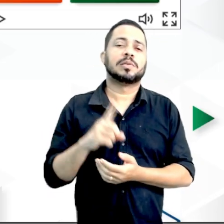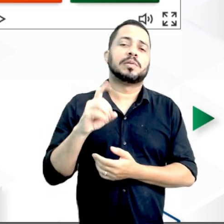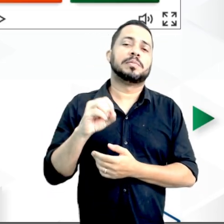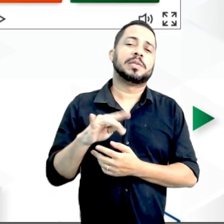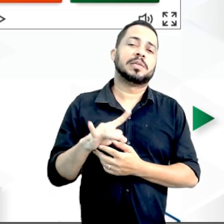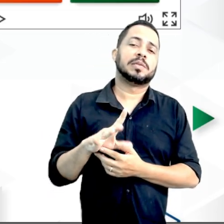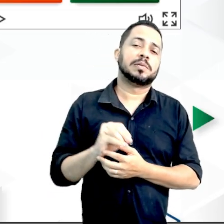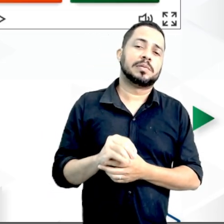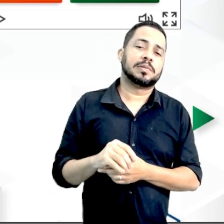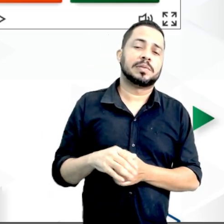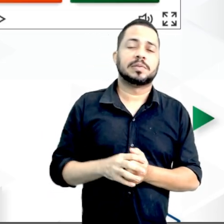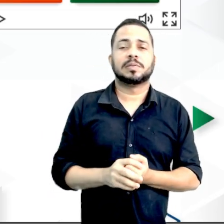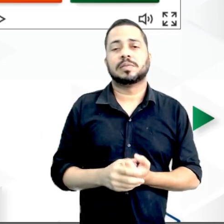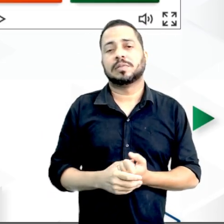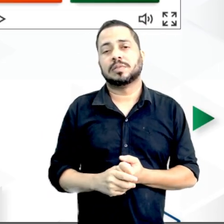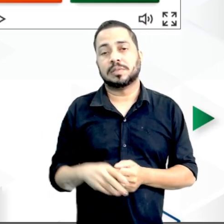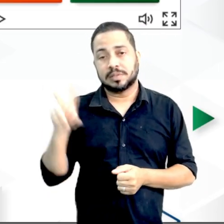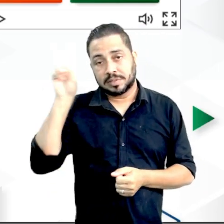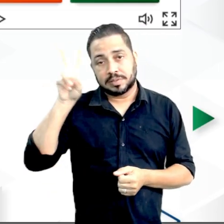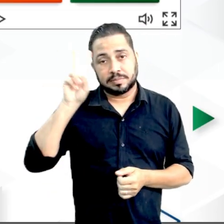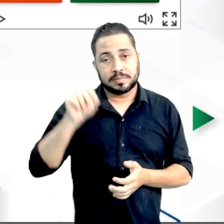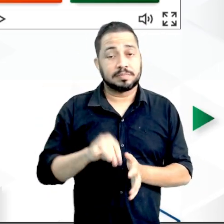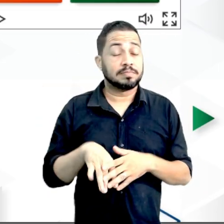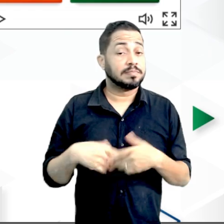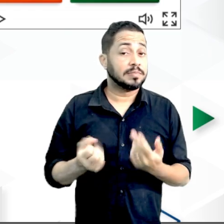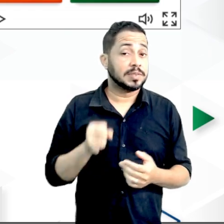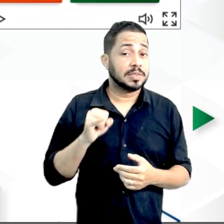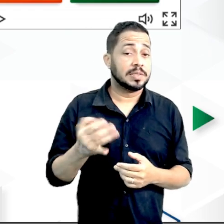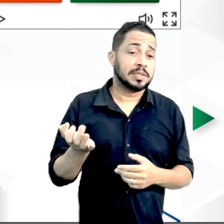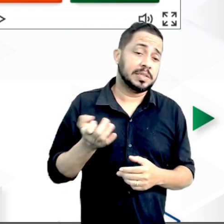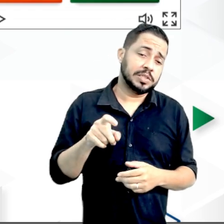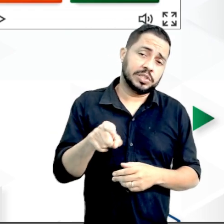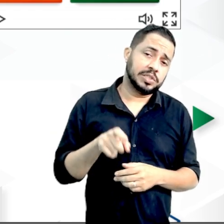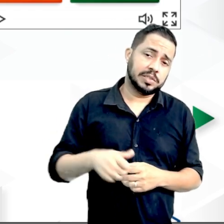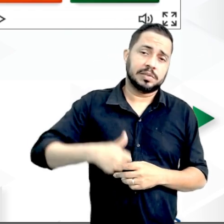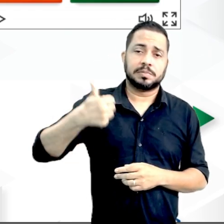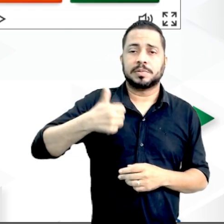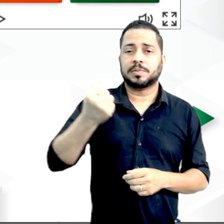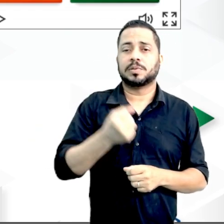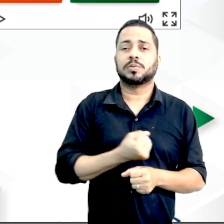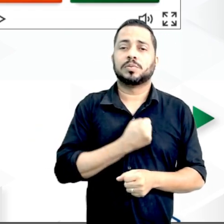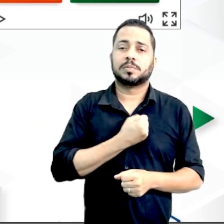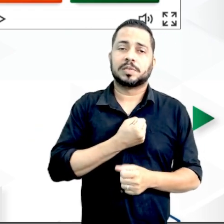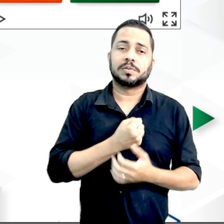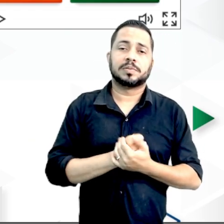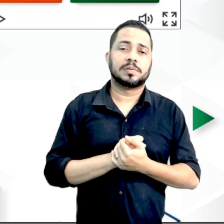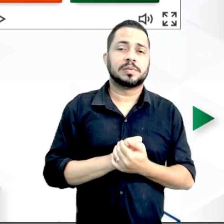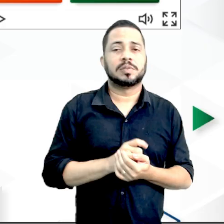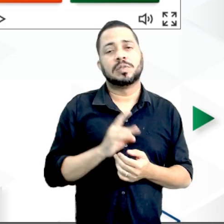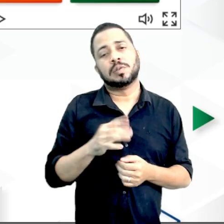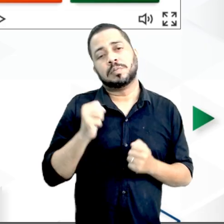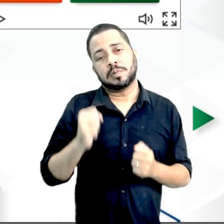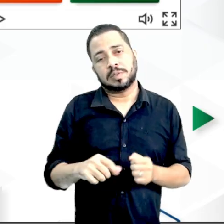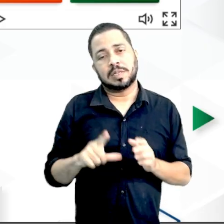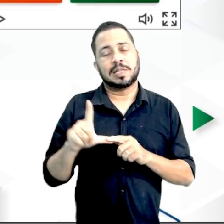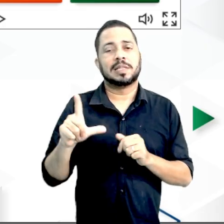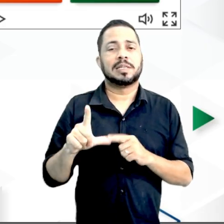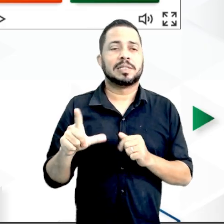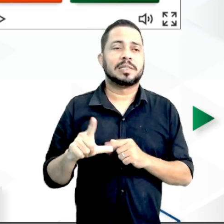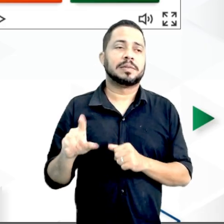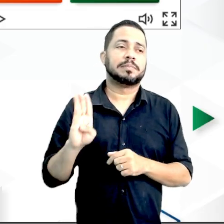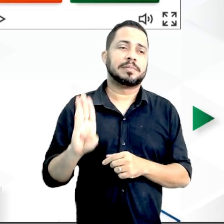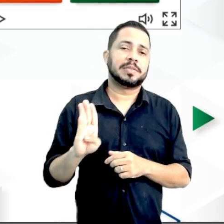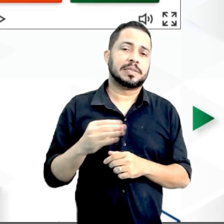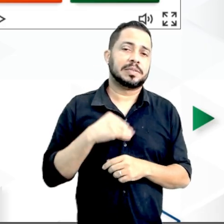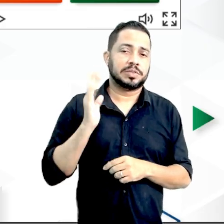imagem. Abscissas ordenadas, lembra disso? Então, se ele quer x, é o primeiro número. Só pode ser a letra B, né?